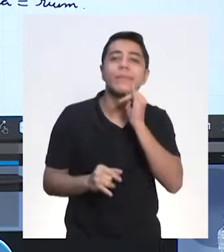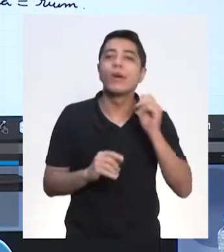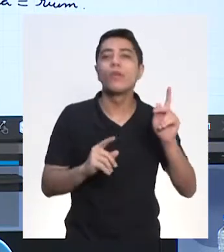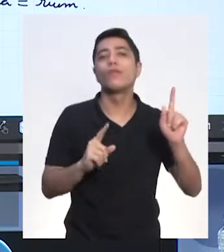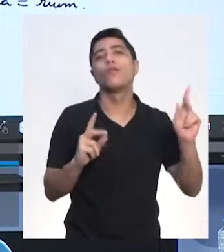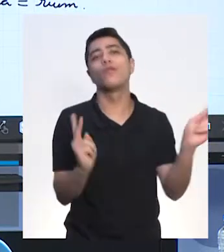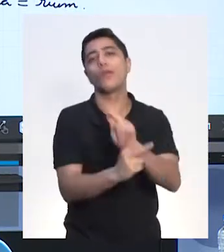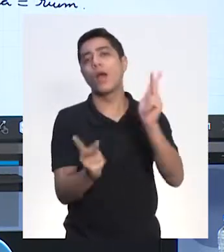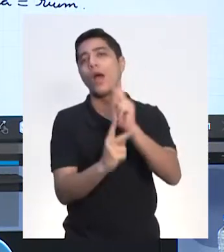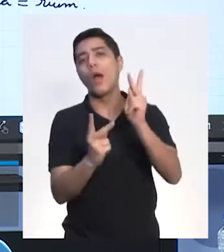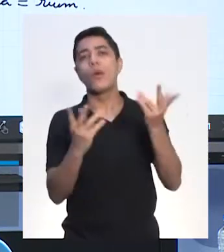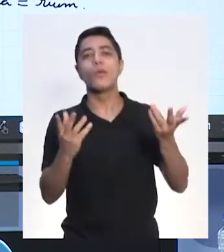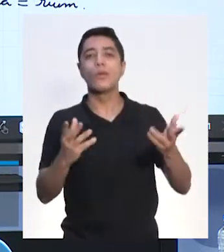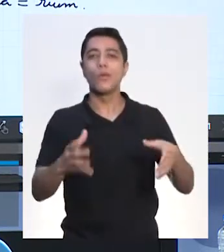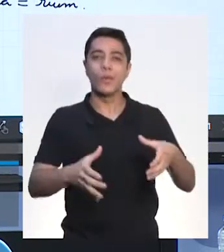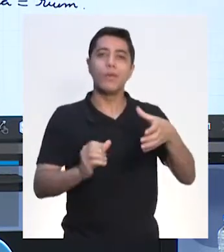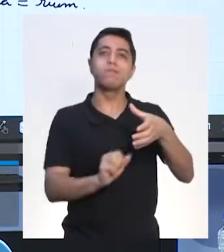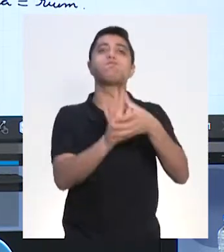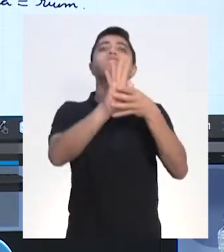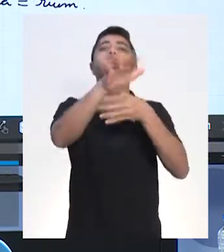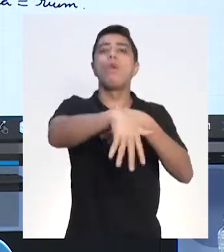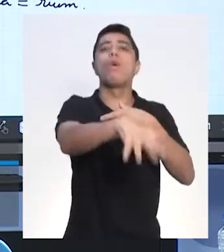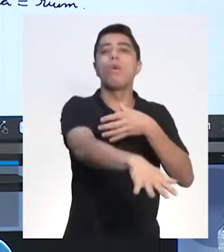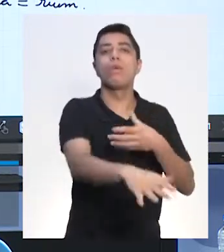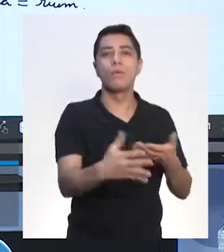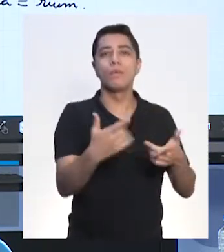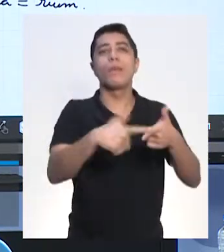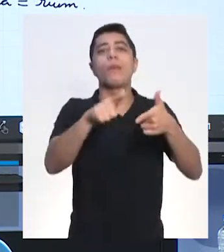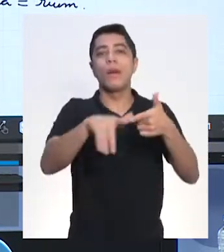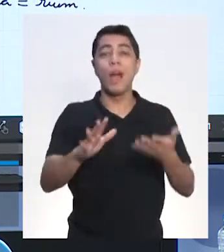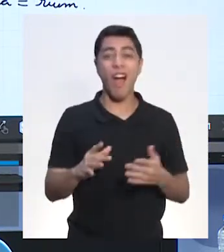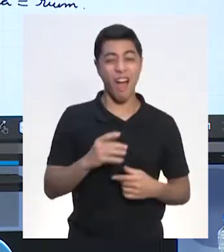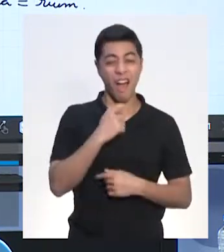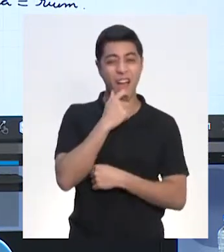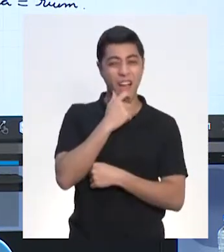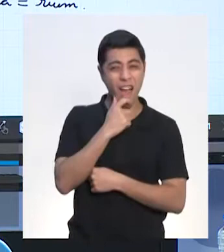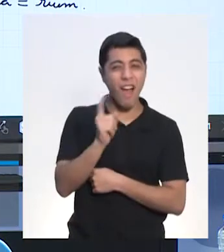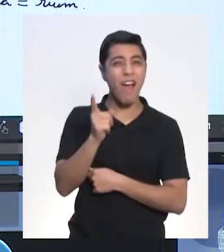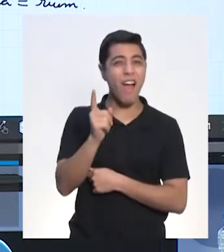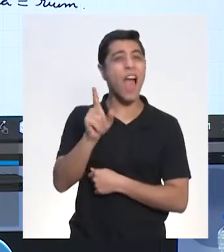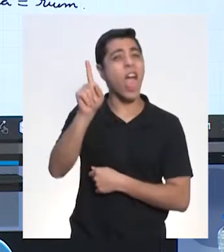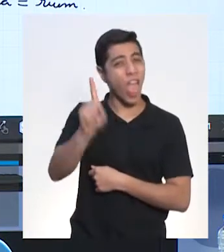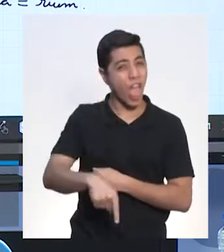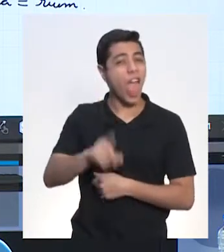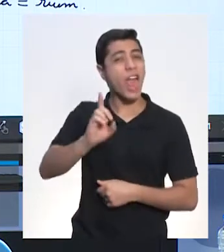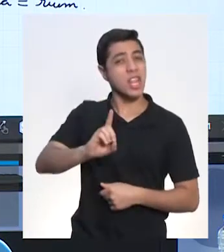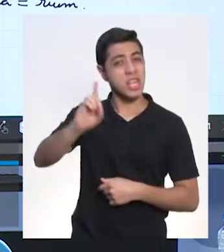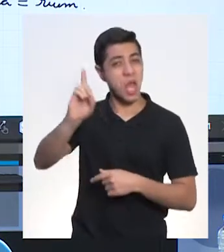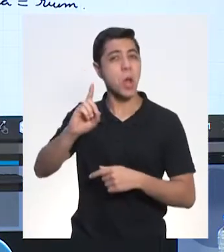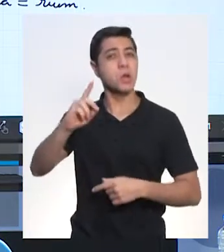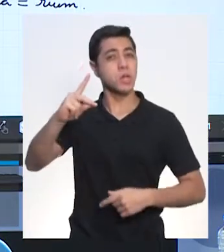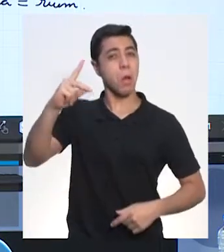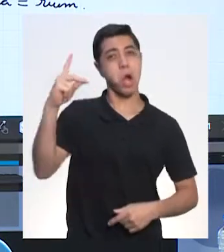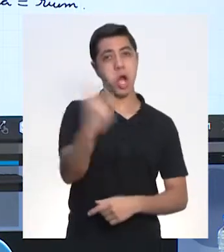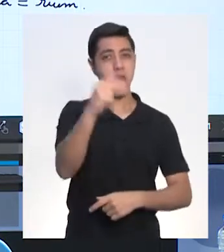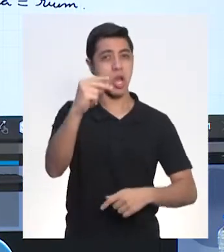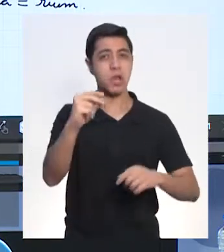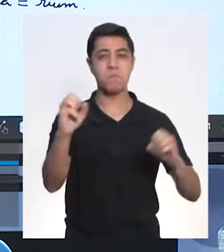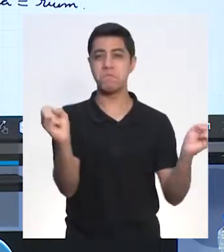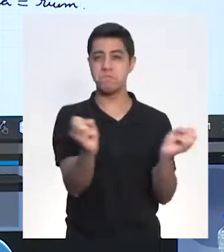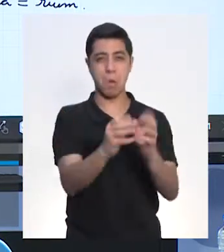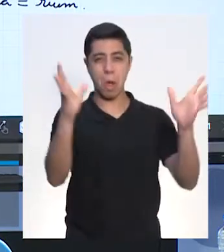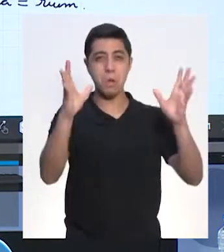erupção, foi a ira do deus tal. O deus tal ficou muito bravo porque a gente não fez a oferenda e a festa para ele.